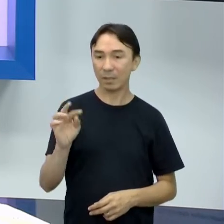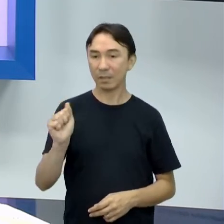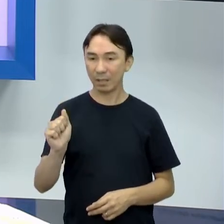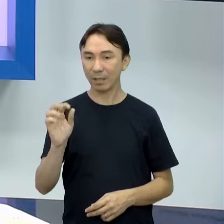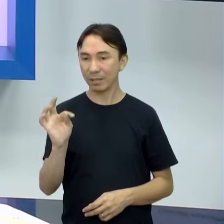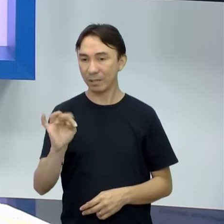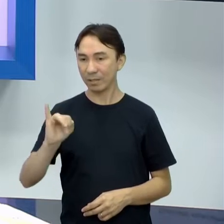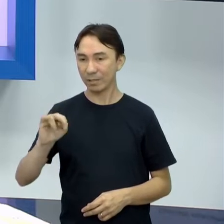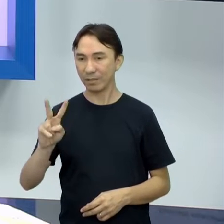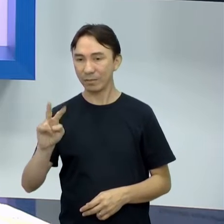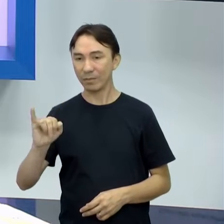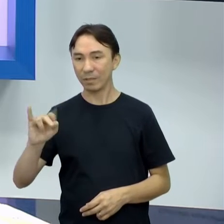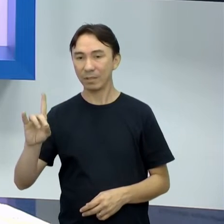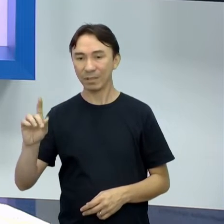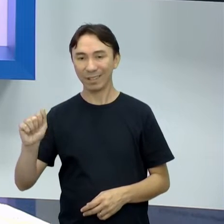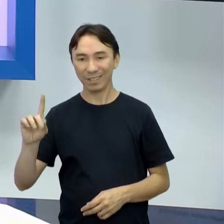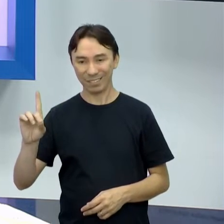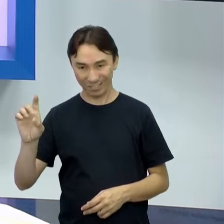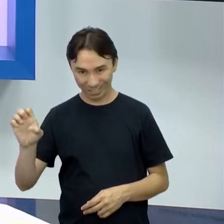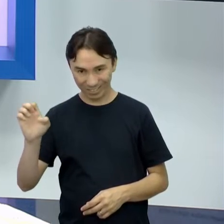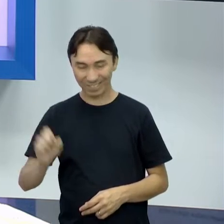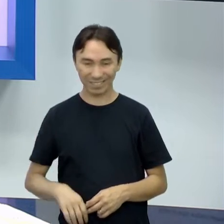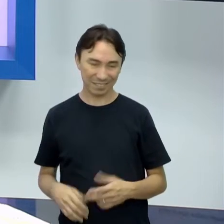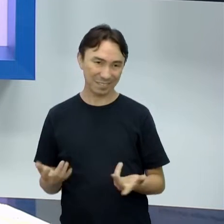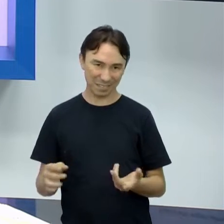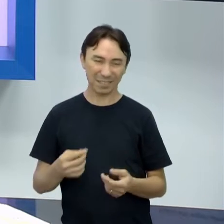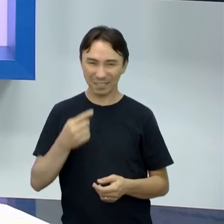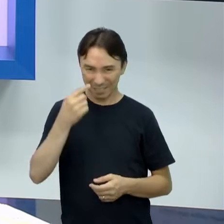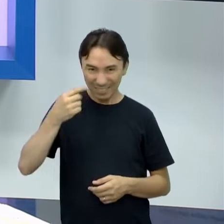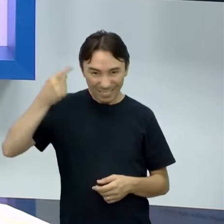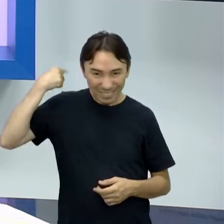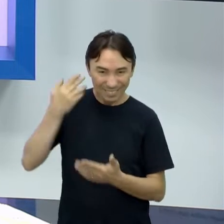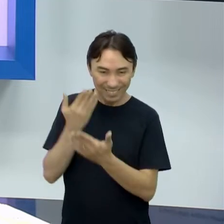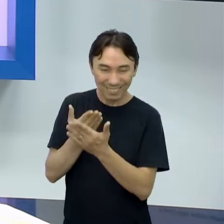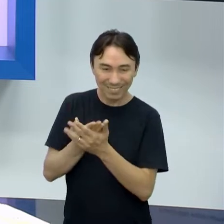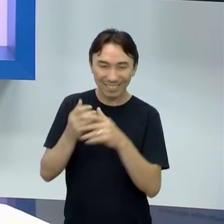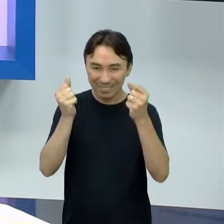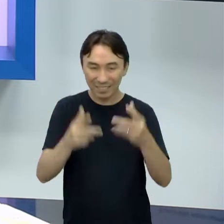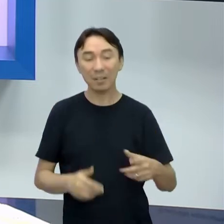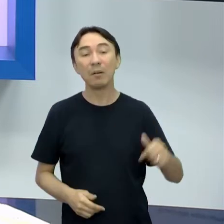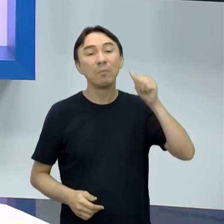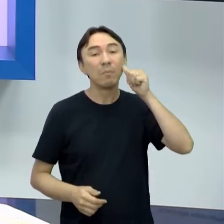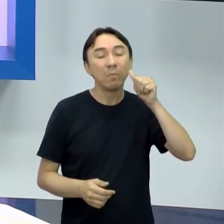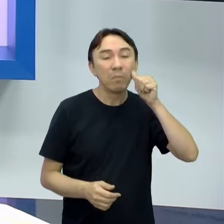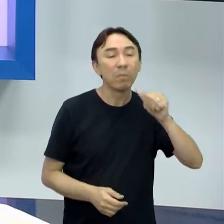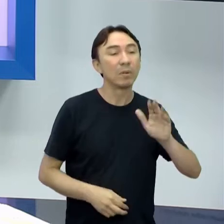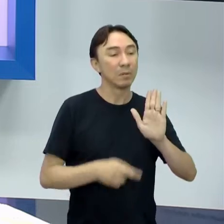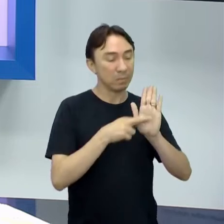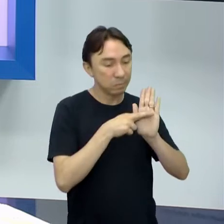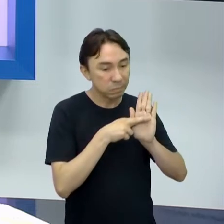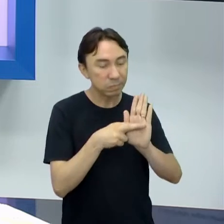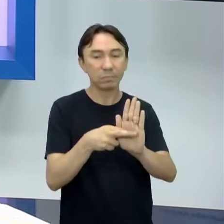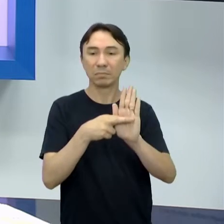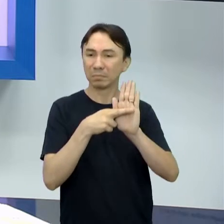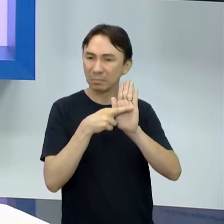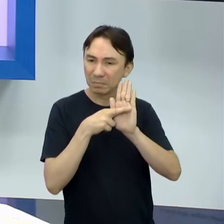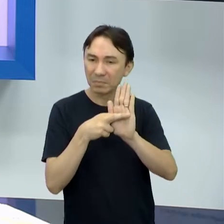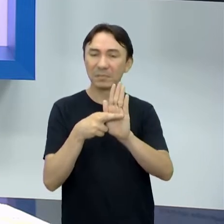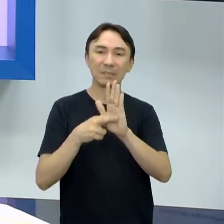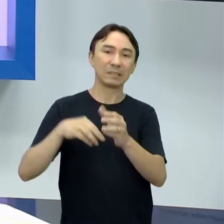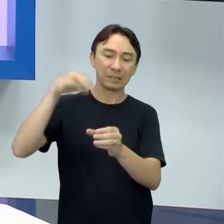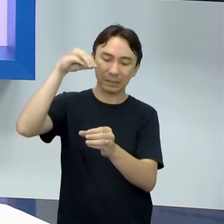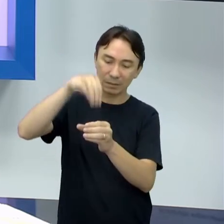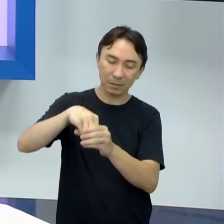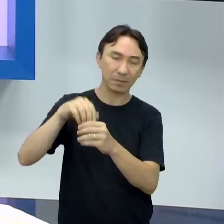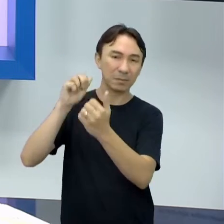mulher frente ao esporte, né? O quanto ela engrandeceu, enquanto as mulheres hoje têm